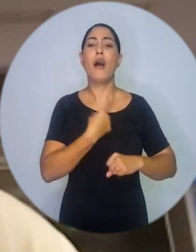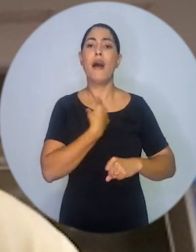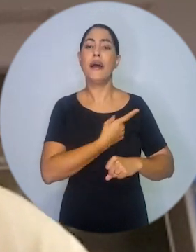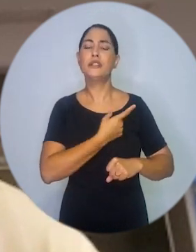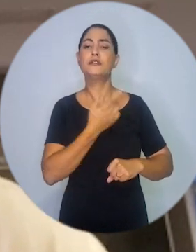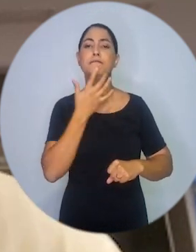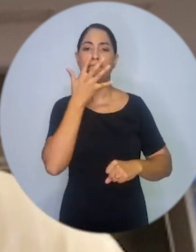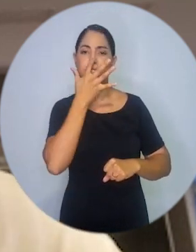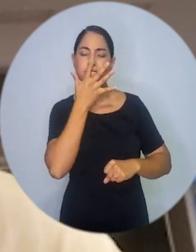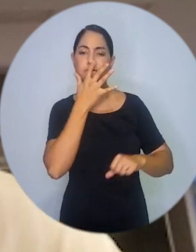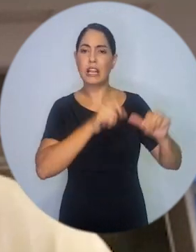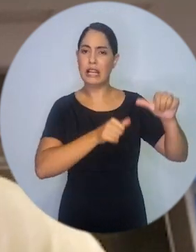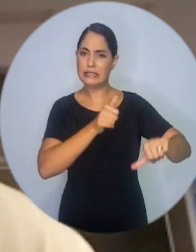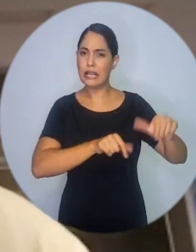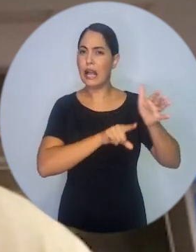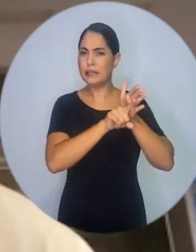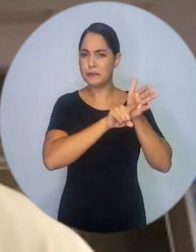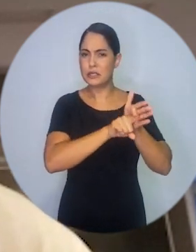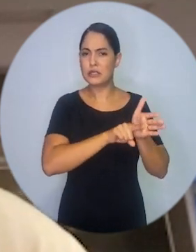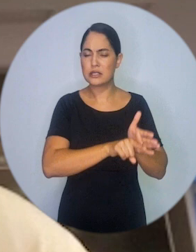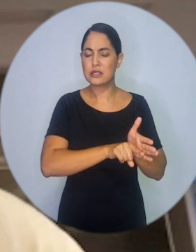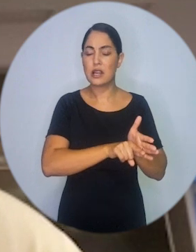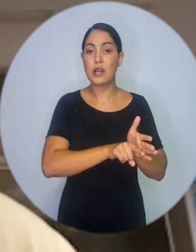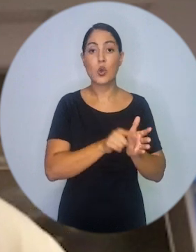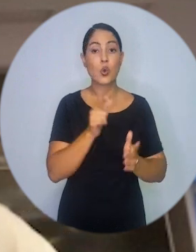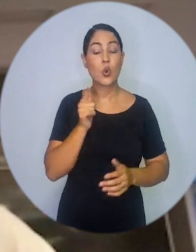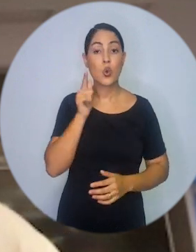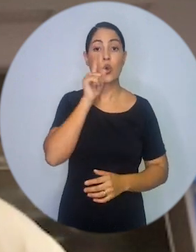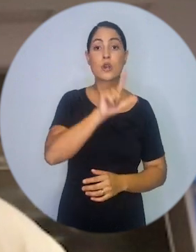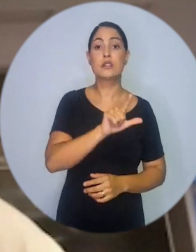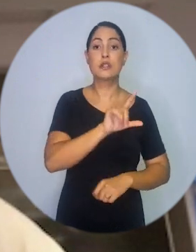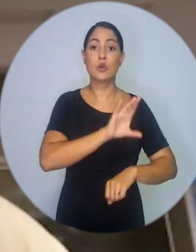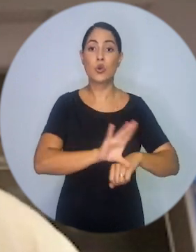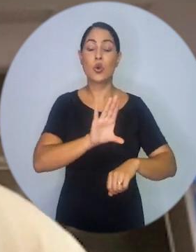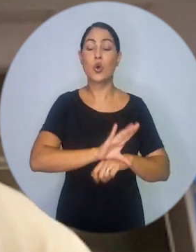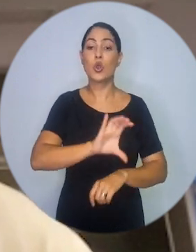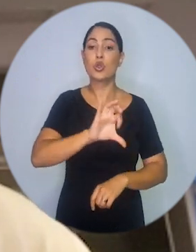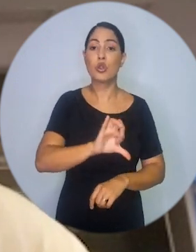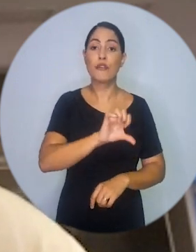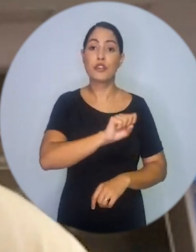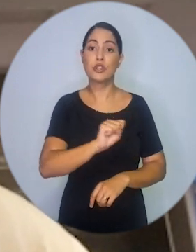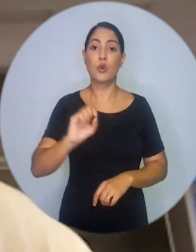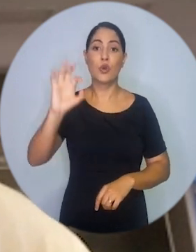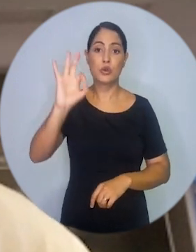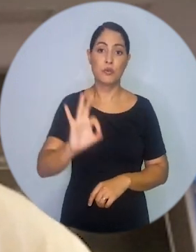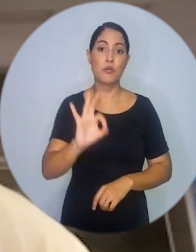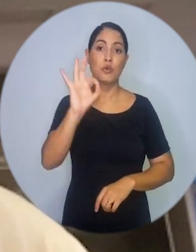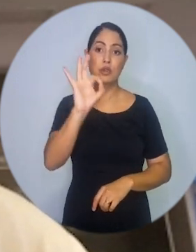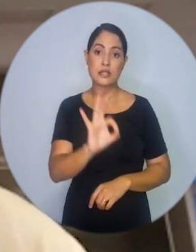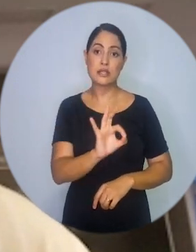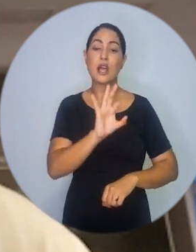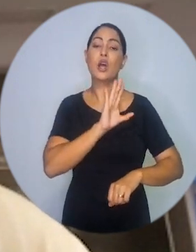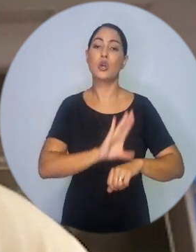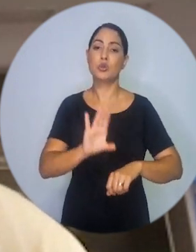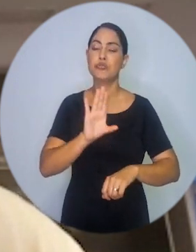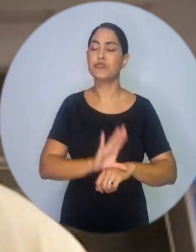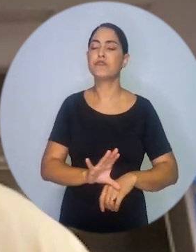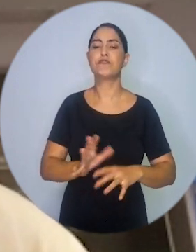pós-graduação, e tivemos aí um índice de aprovação do curso de